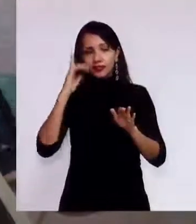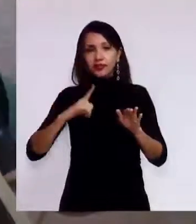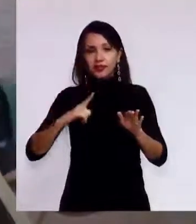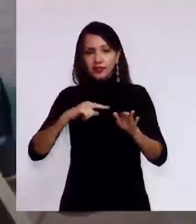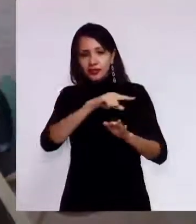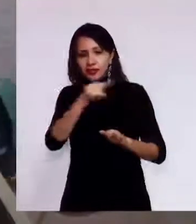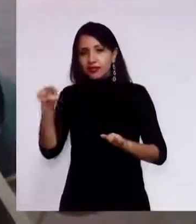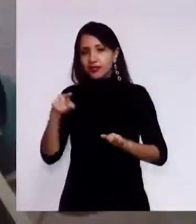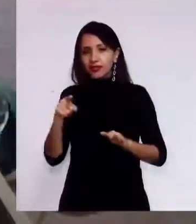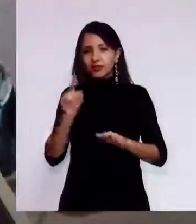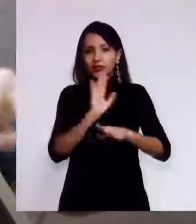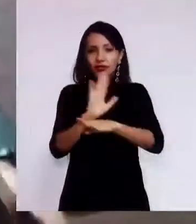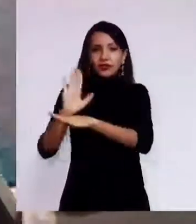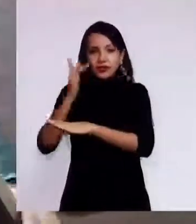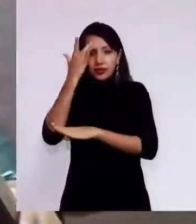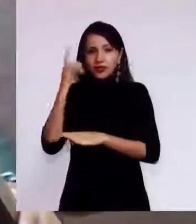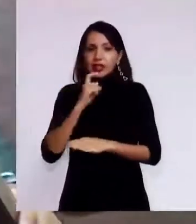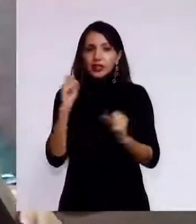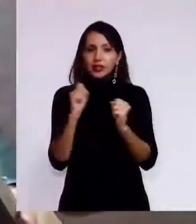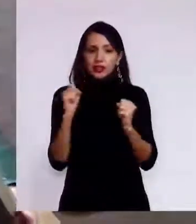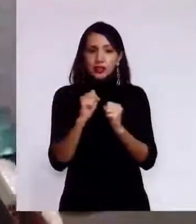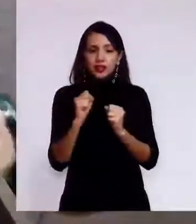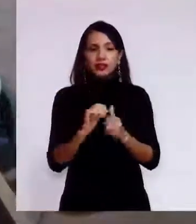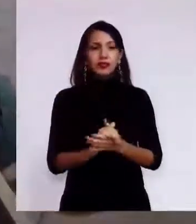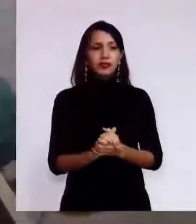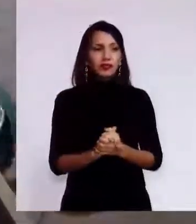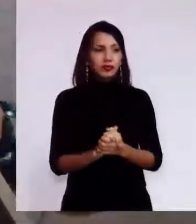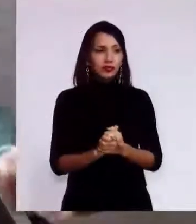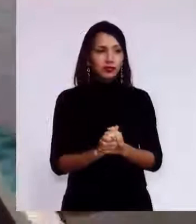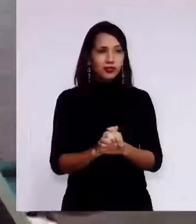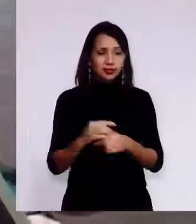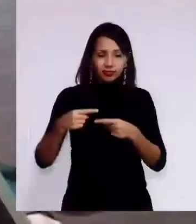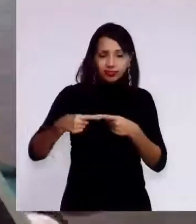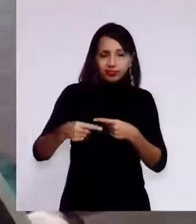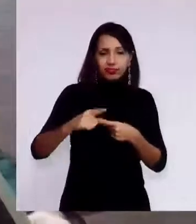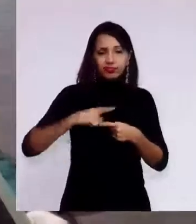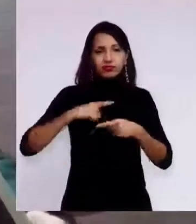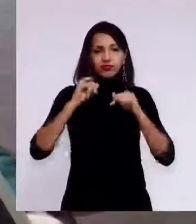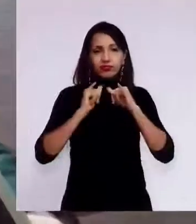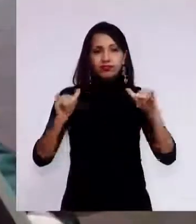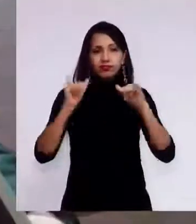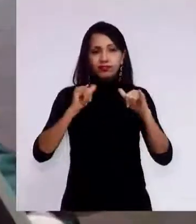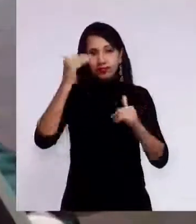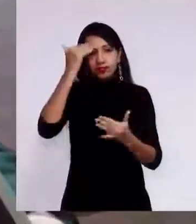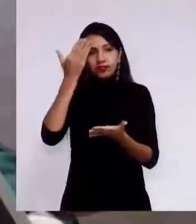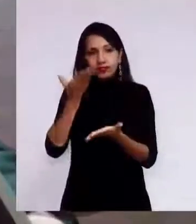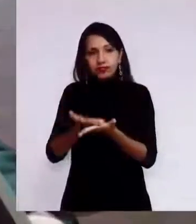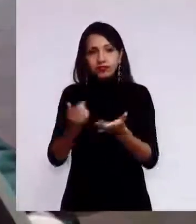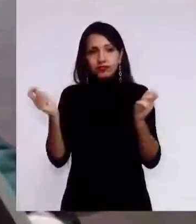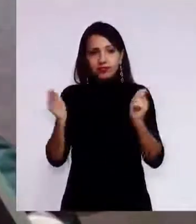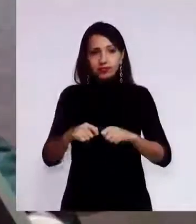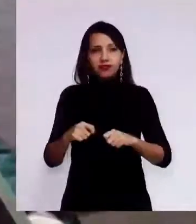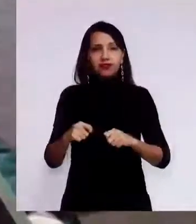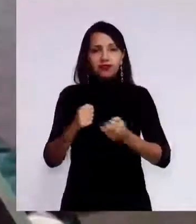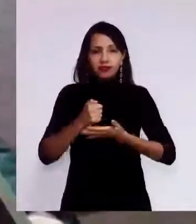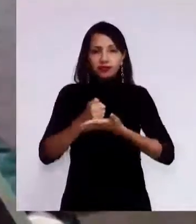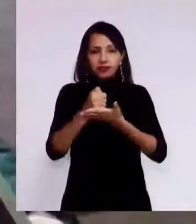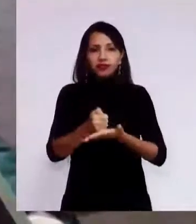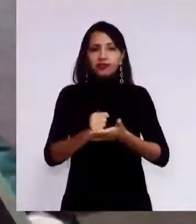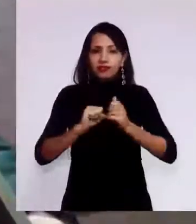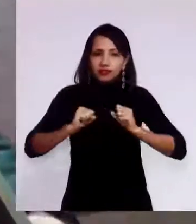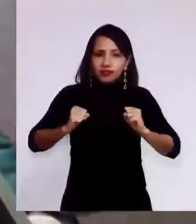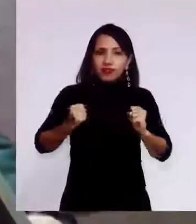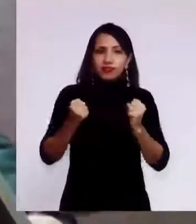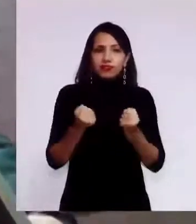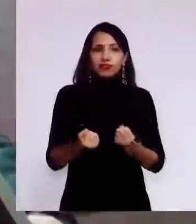possa fazer é evitar que um caso mais grave aconteça. Então, durante a semana eles vão divulgar. Eu acredito que a gente possa unir